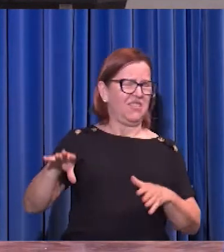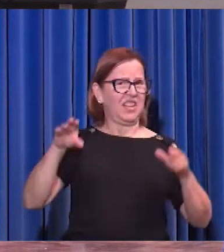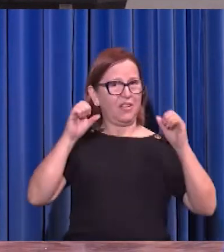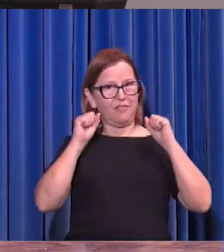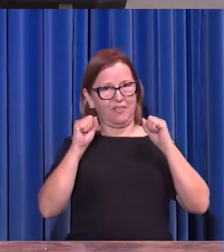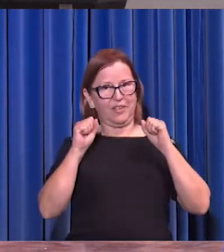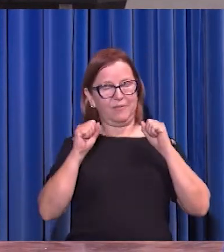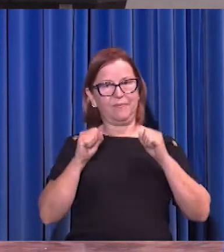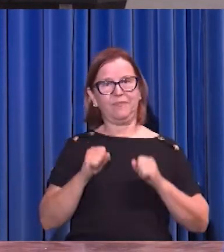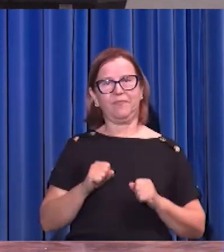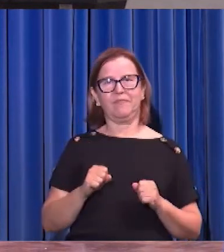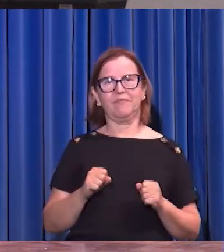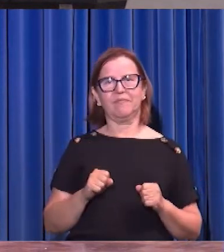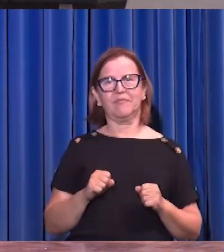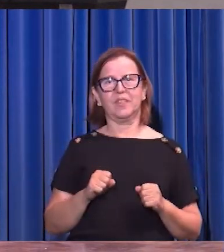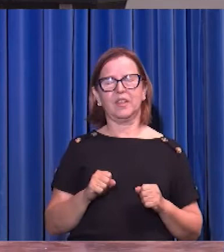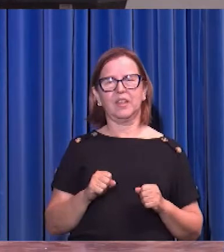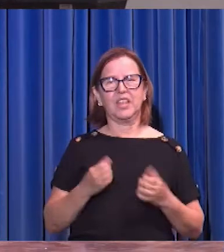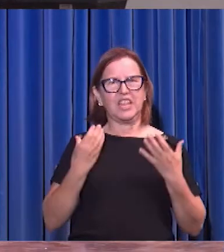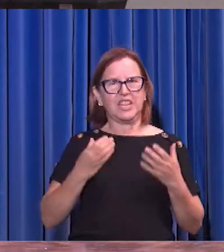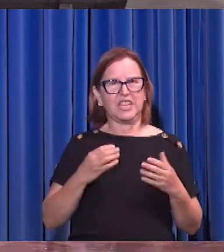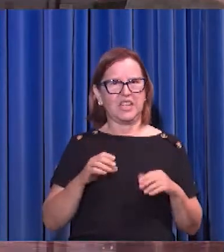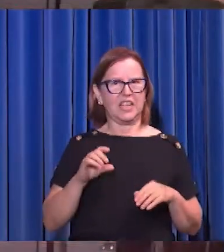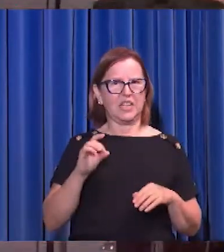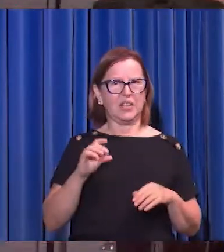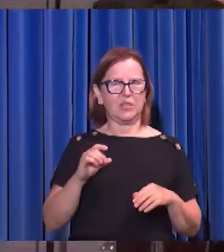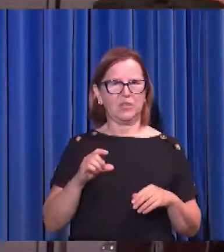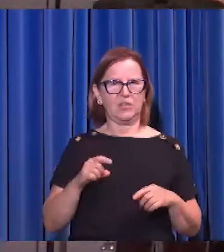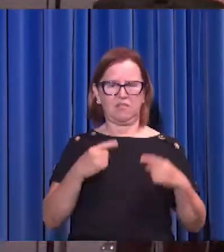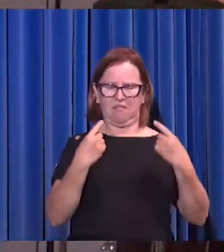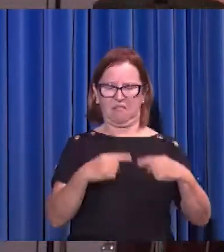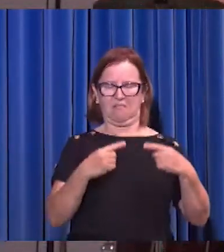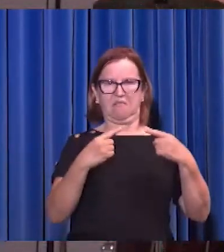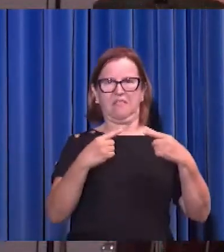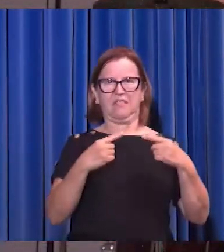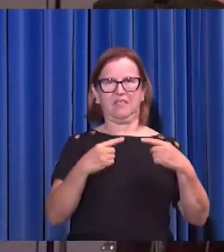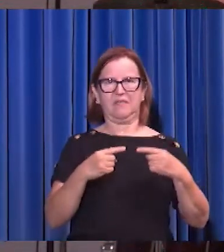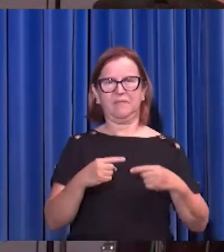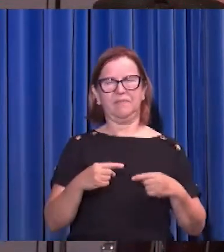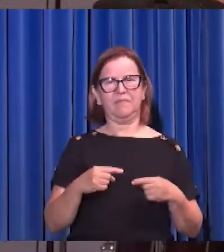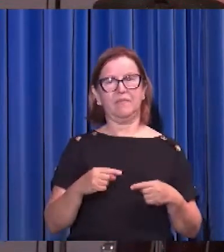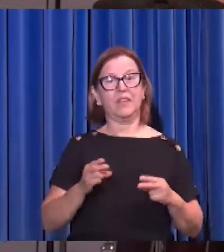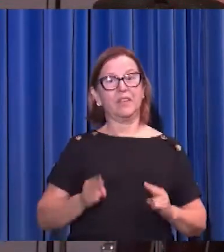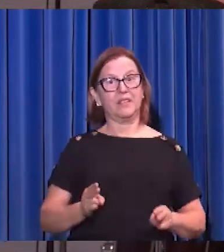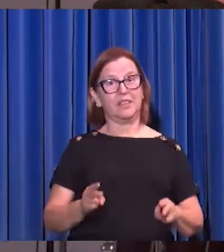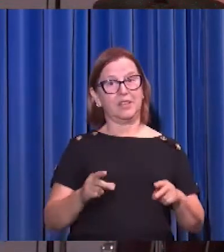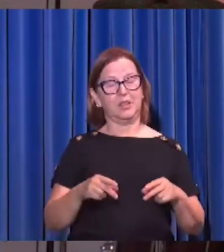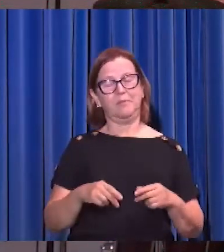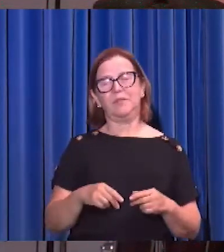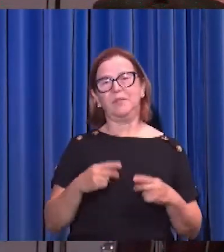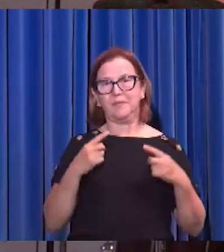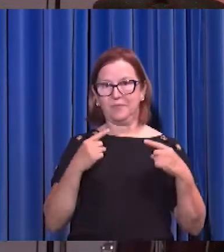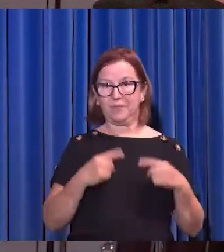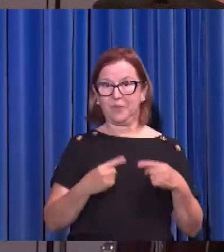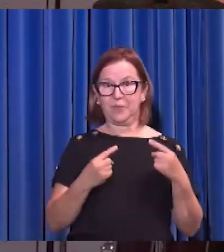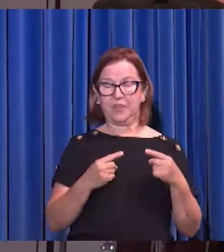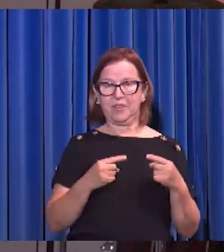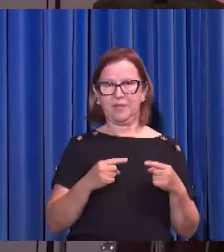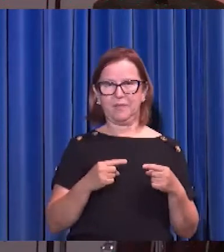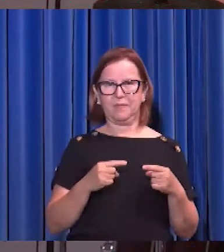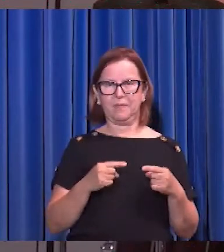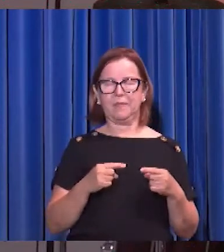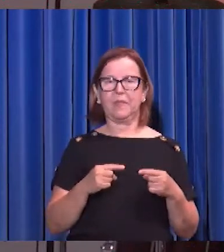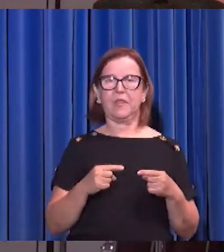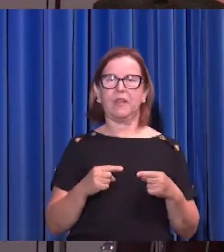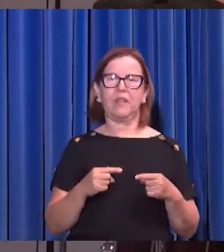disposta a sempre confrontar você, confrontar os seus argumentos. Ela sai de uma